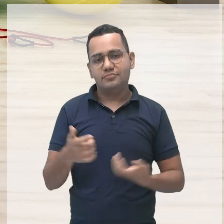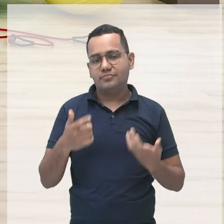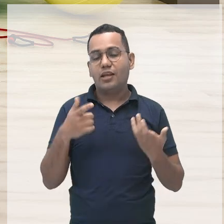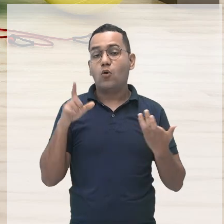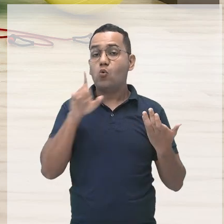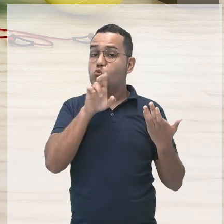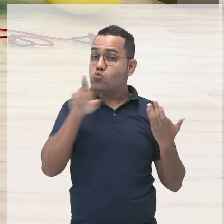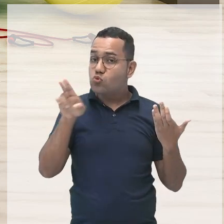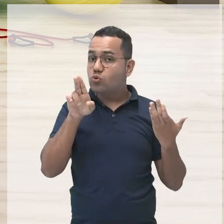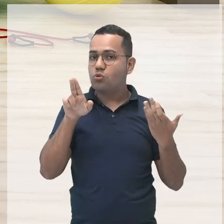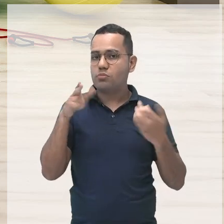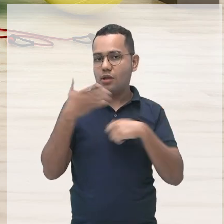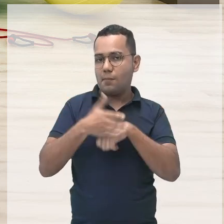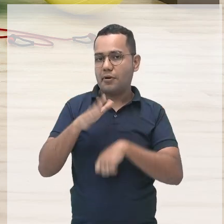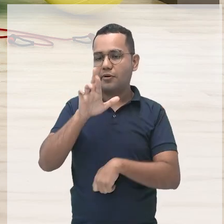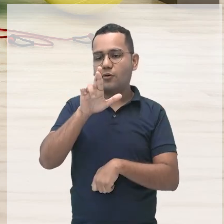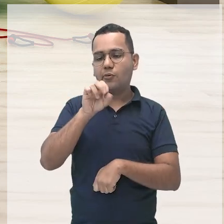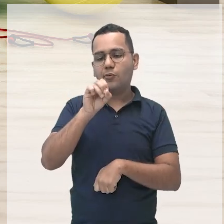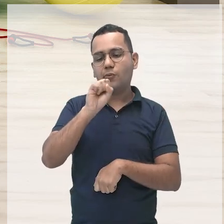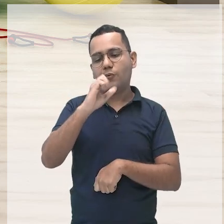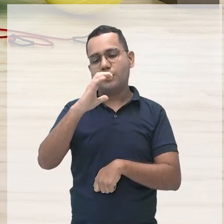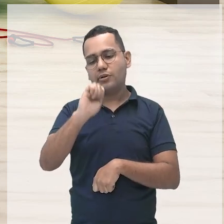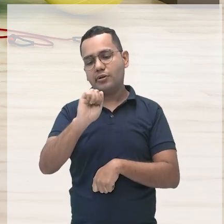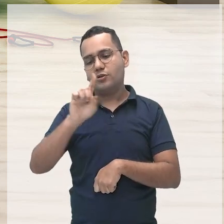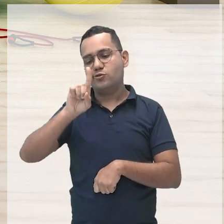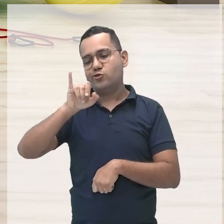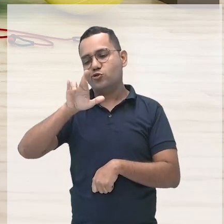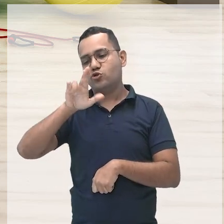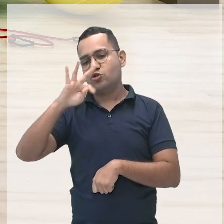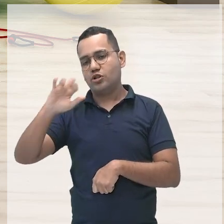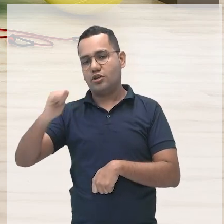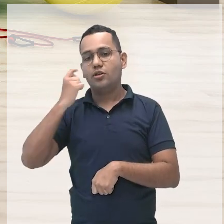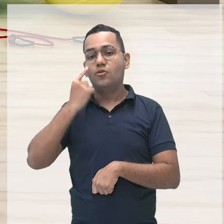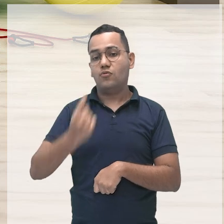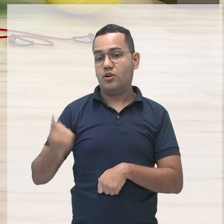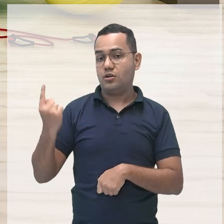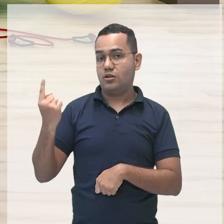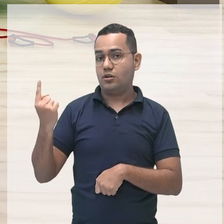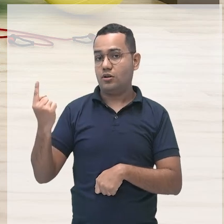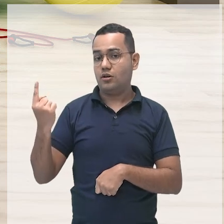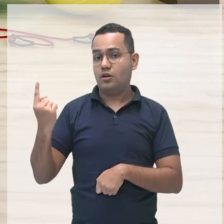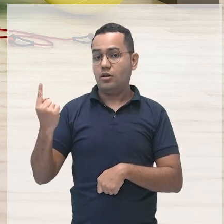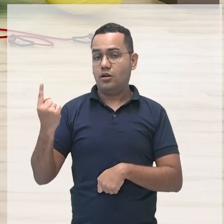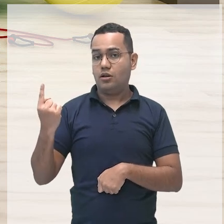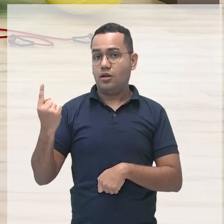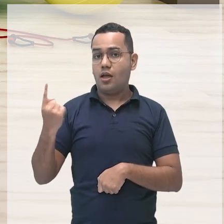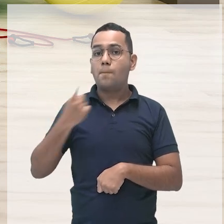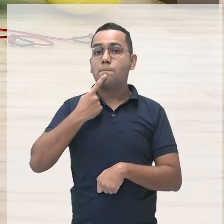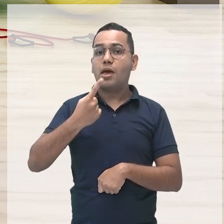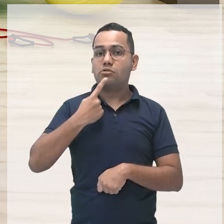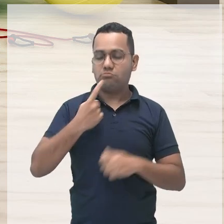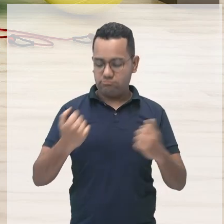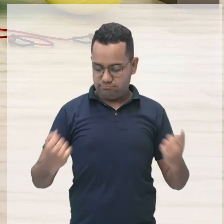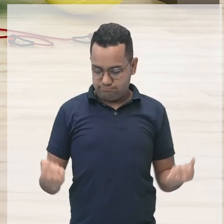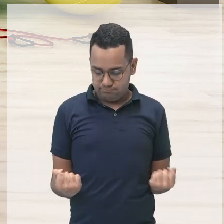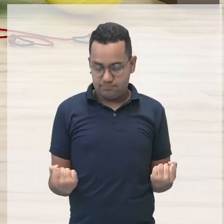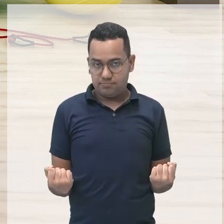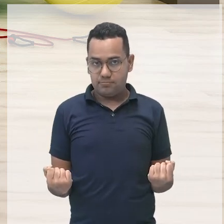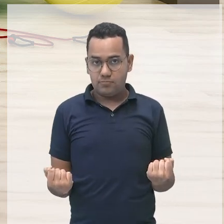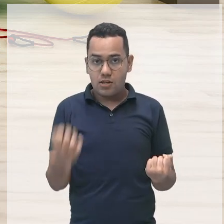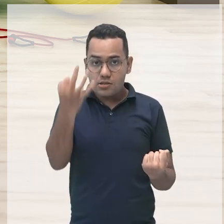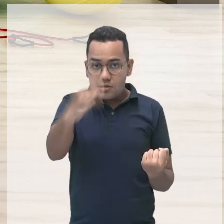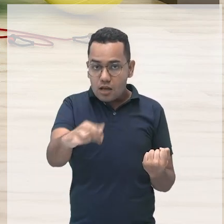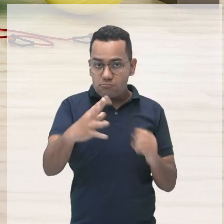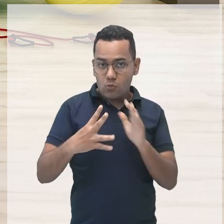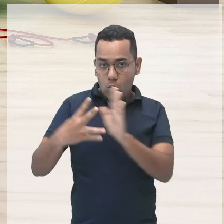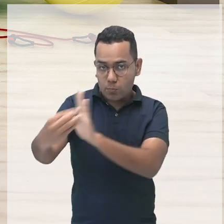direta. Então, eu vou pegar os meus pezinhos, vou posicionar os meus braços aqui, não é aqui, é aqui, juntinho do corpo, ok? E